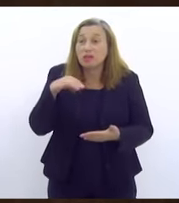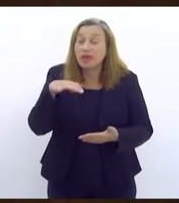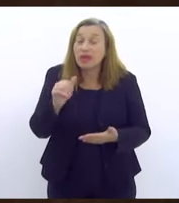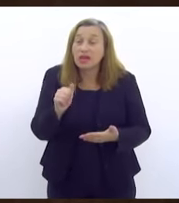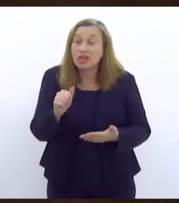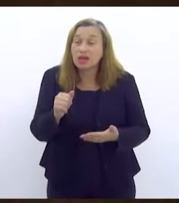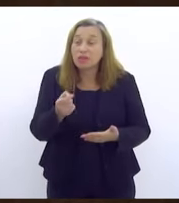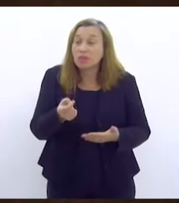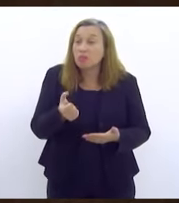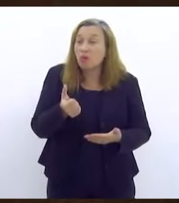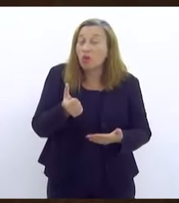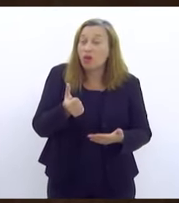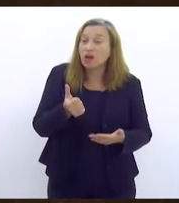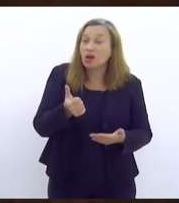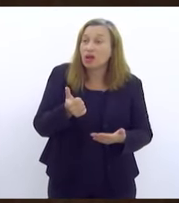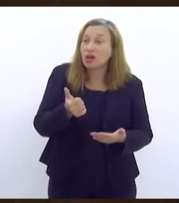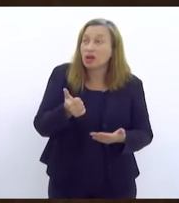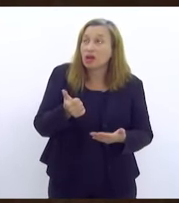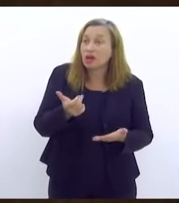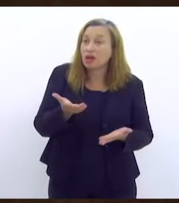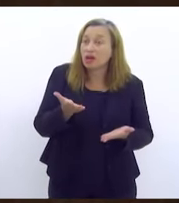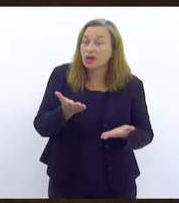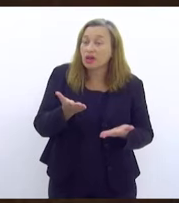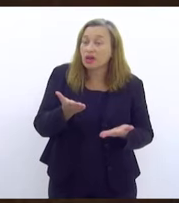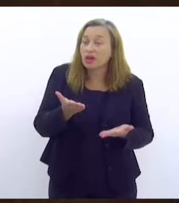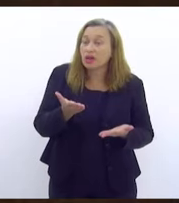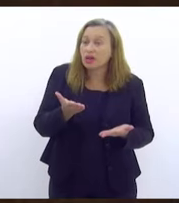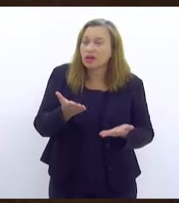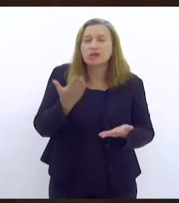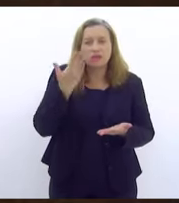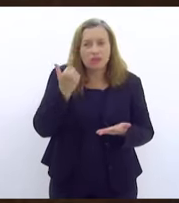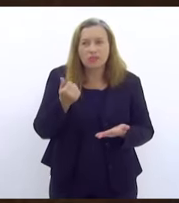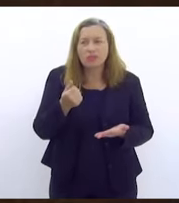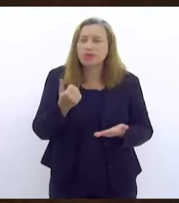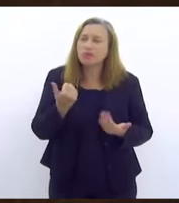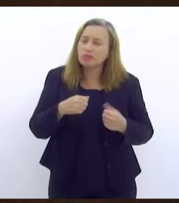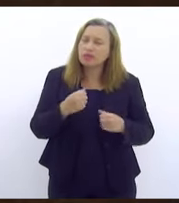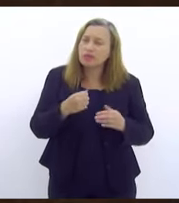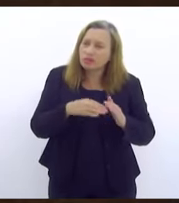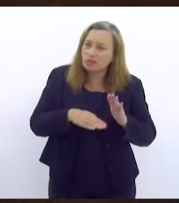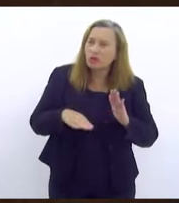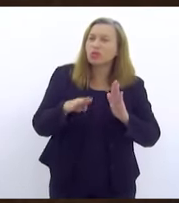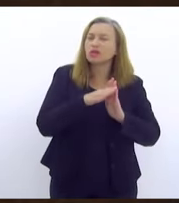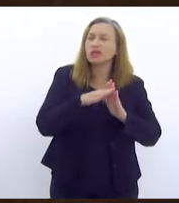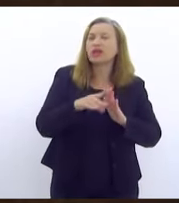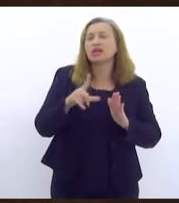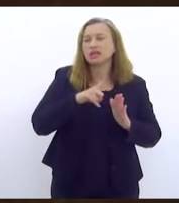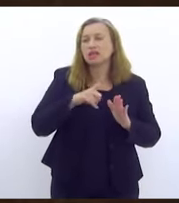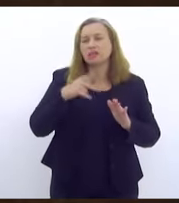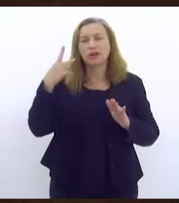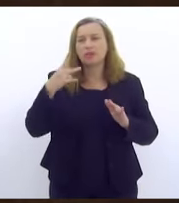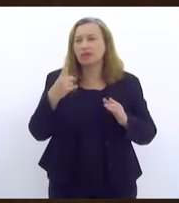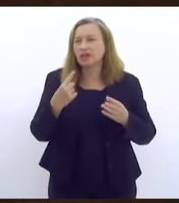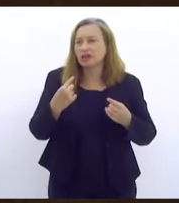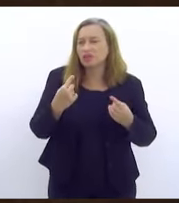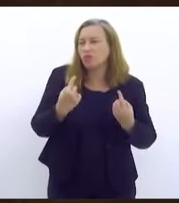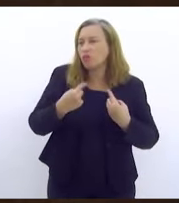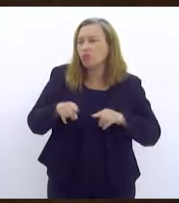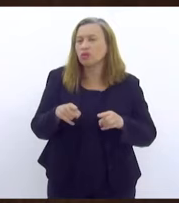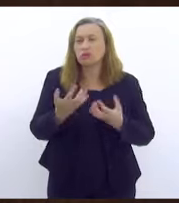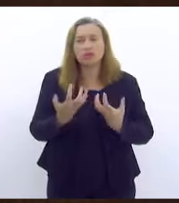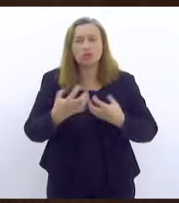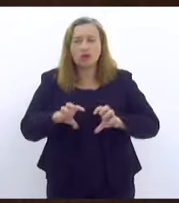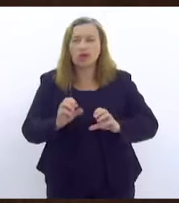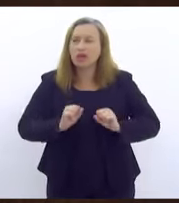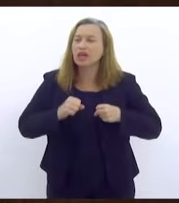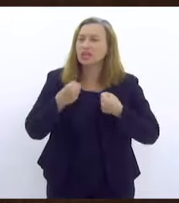para... A pena mínima. Nós sabemos que tem que aumentar essa pena mínima, mas tem parlamentares que vão de encontro a isso, que não querem, que querem defender